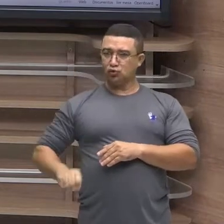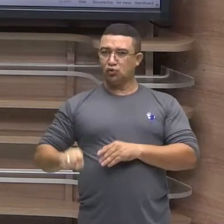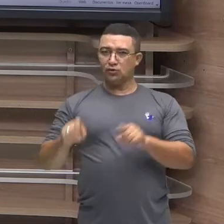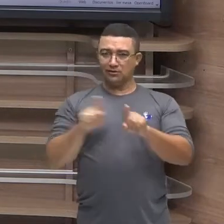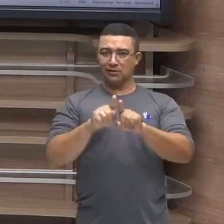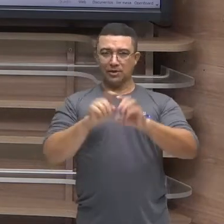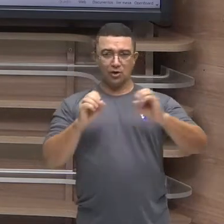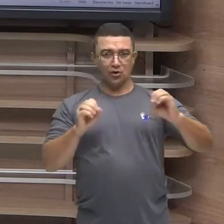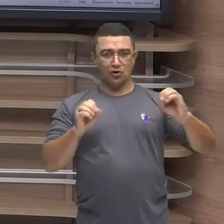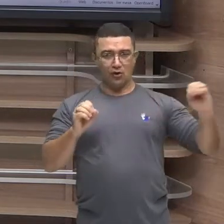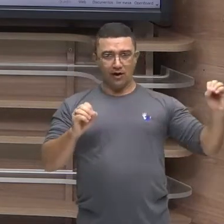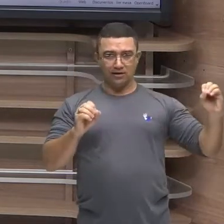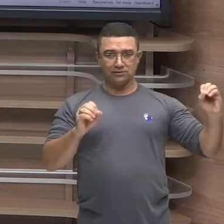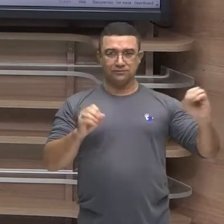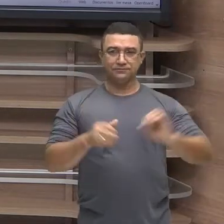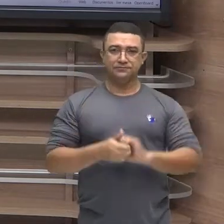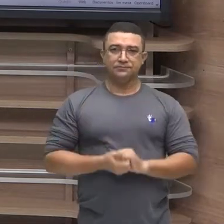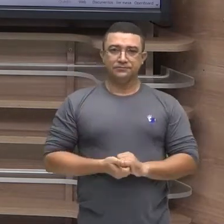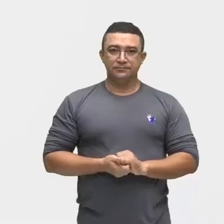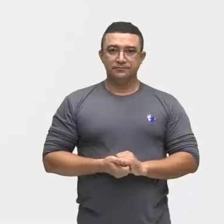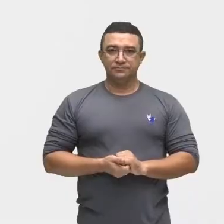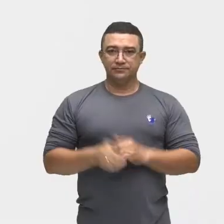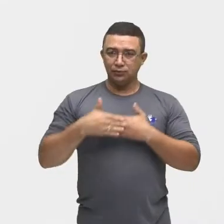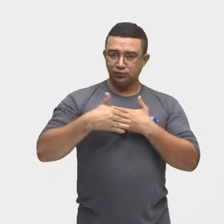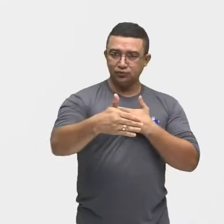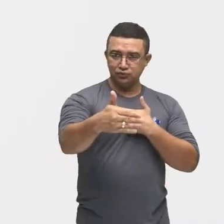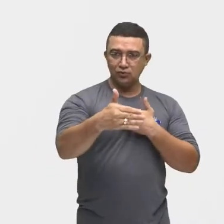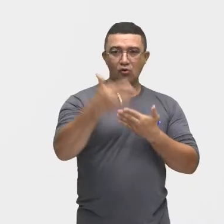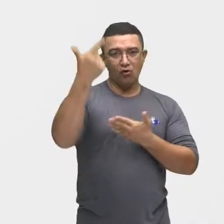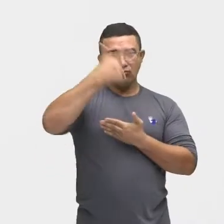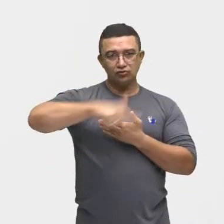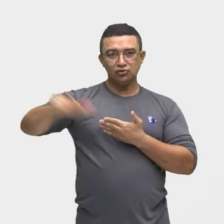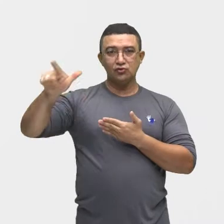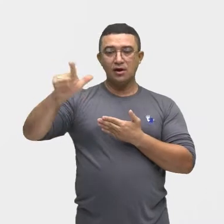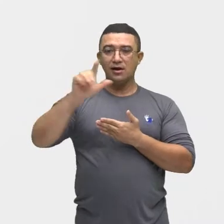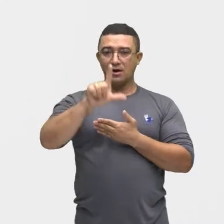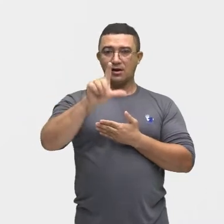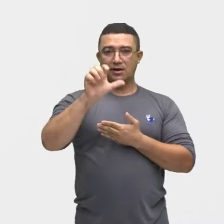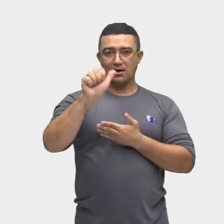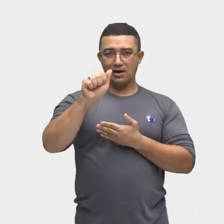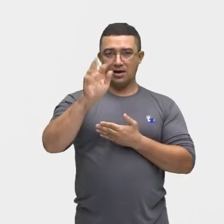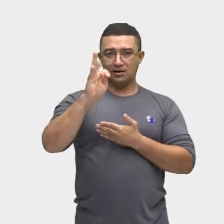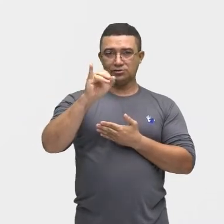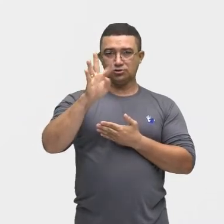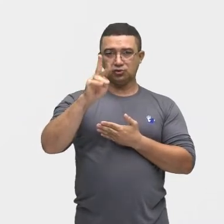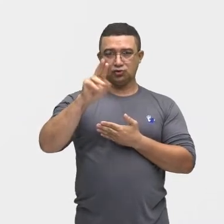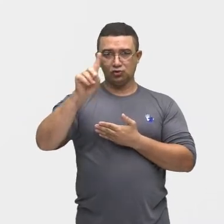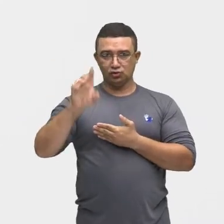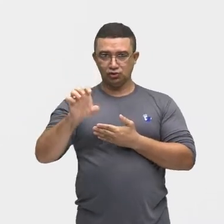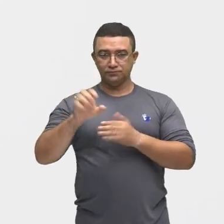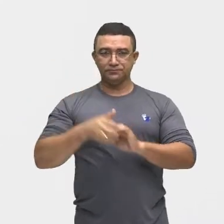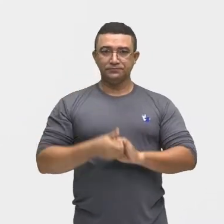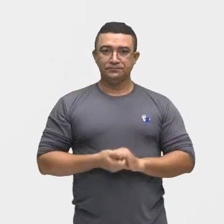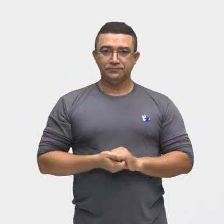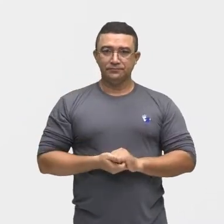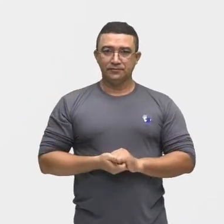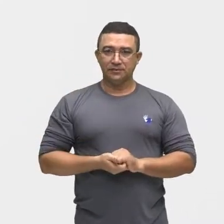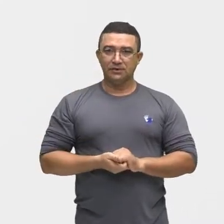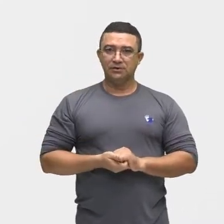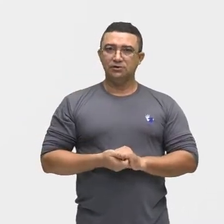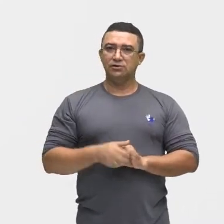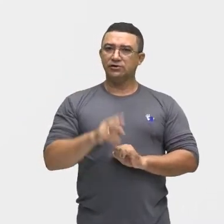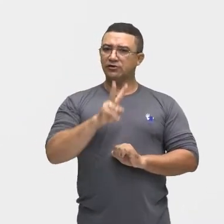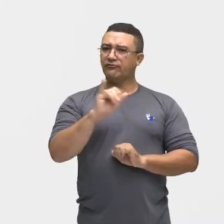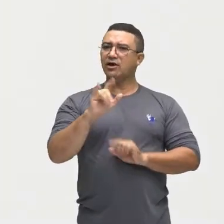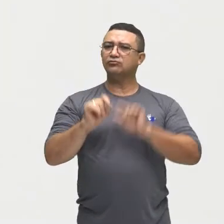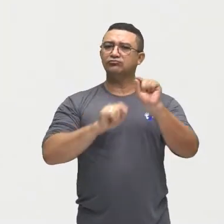nós estamos. Então vamos aí mais à frente observar agora a latitude. Aí nós temos a latitude, que já vai ser